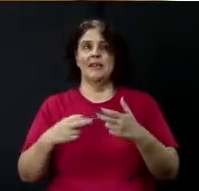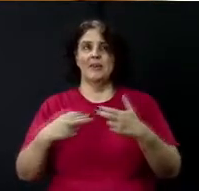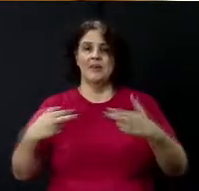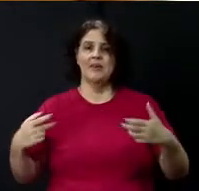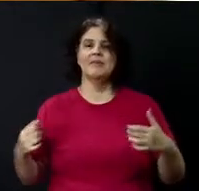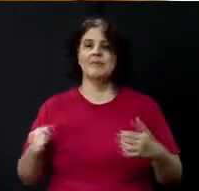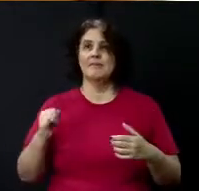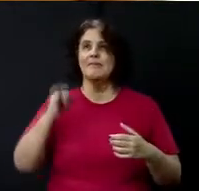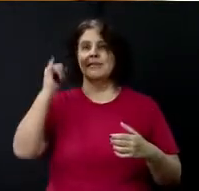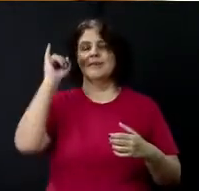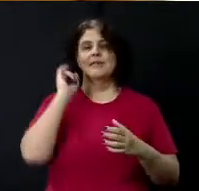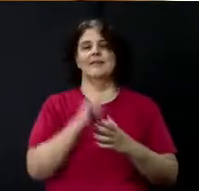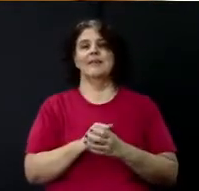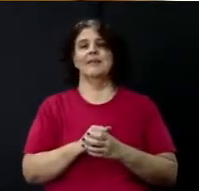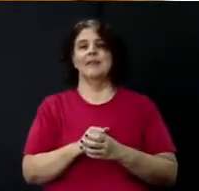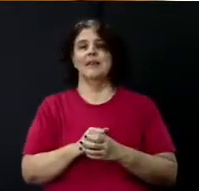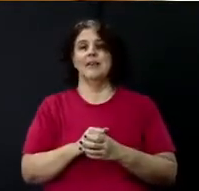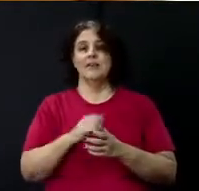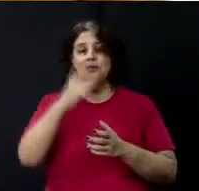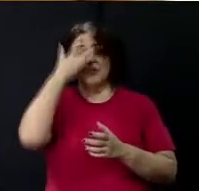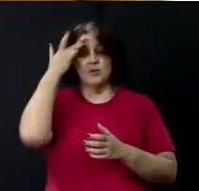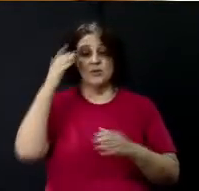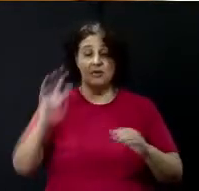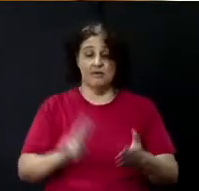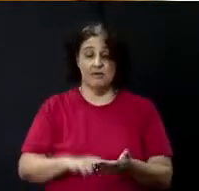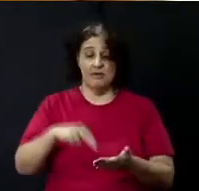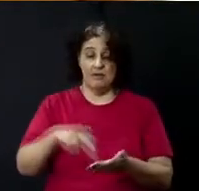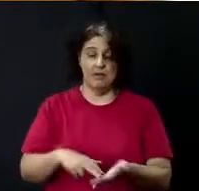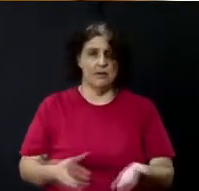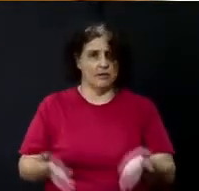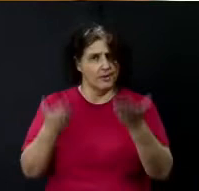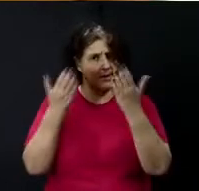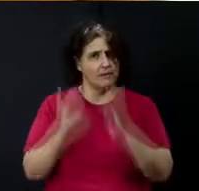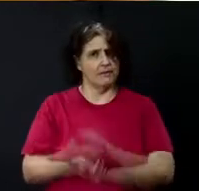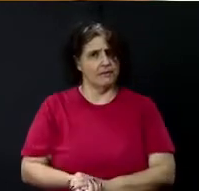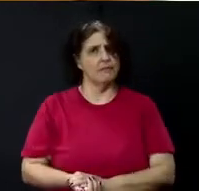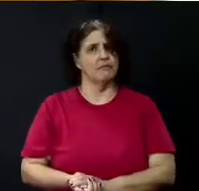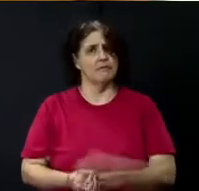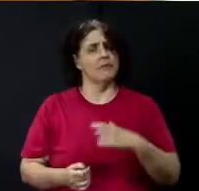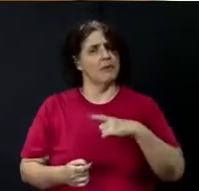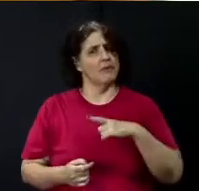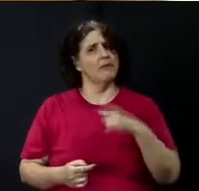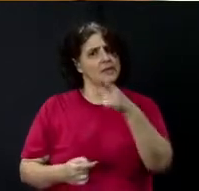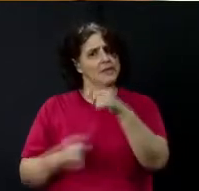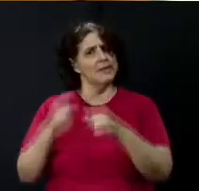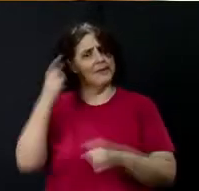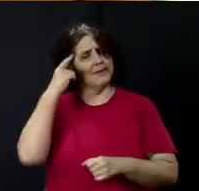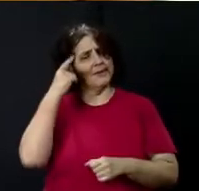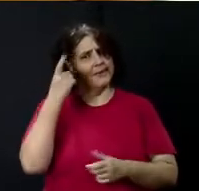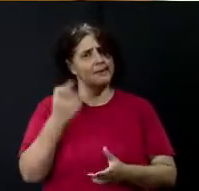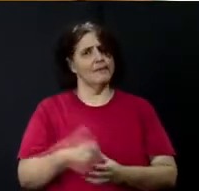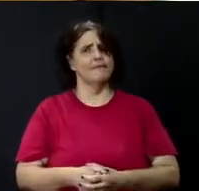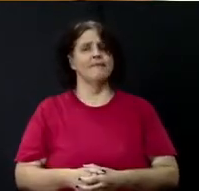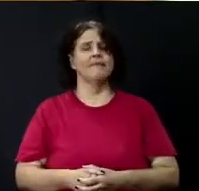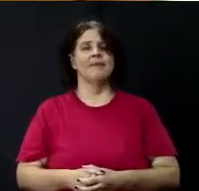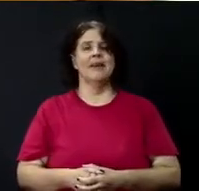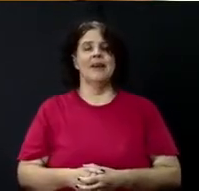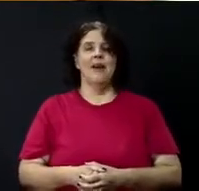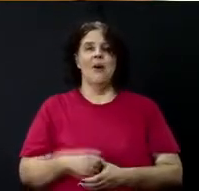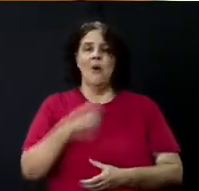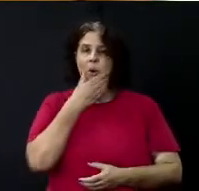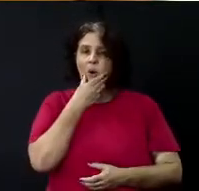exemplos de pessoas que foram ressuscitadas. Você já parou para pensar que o filho da viúva